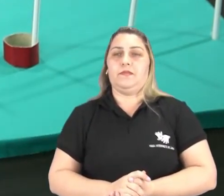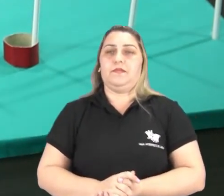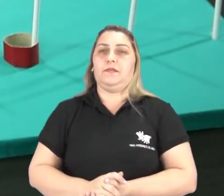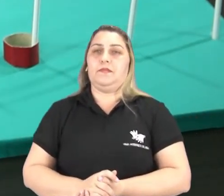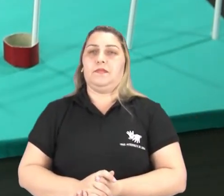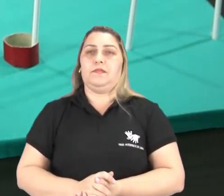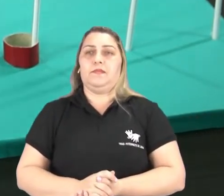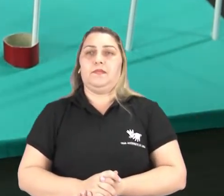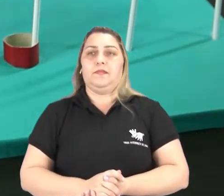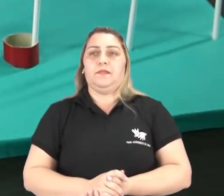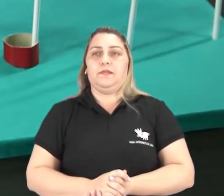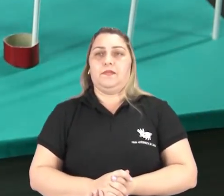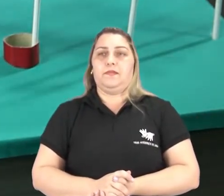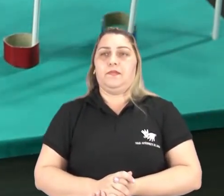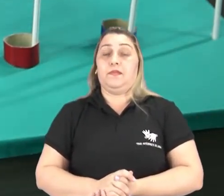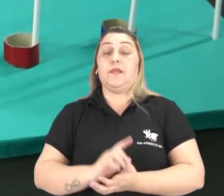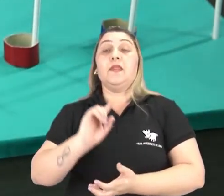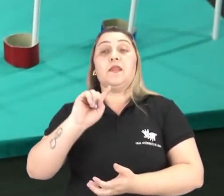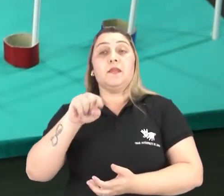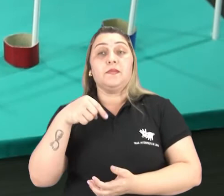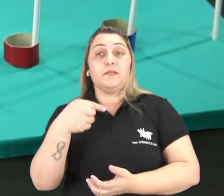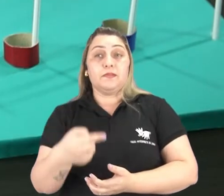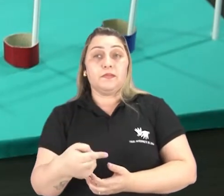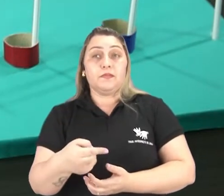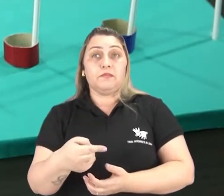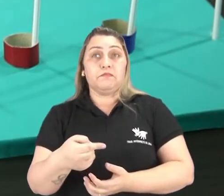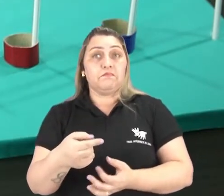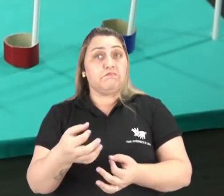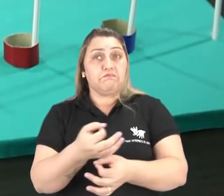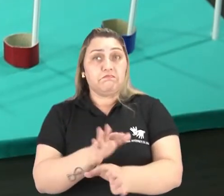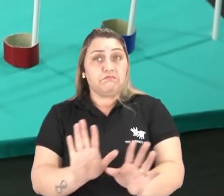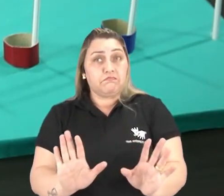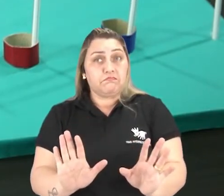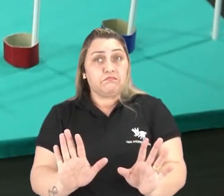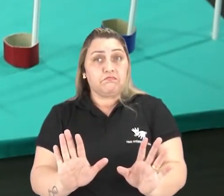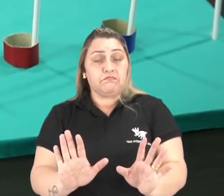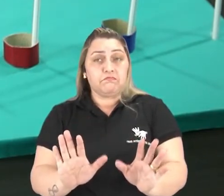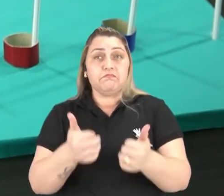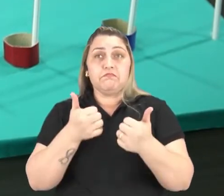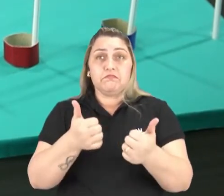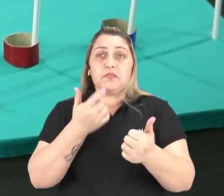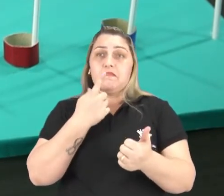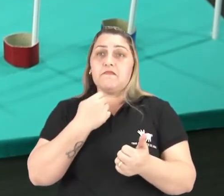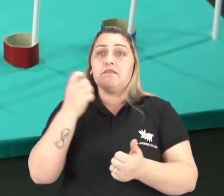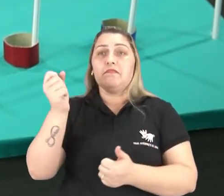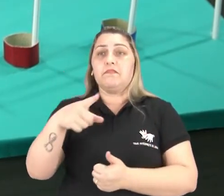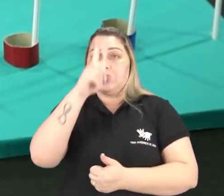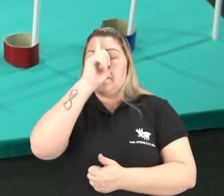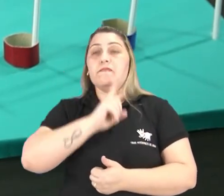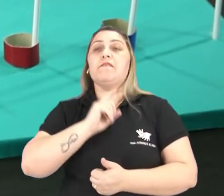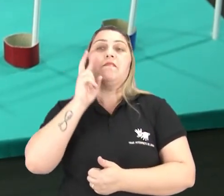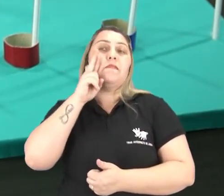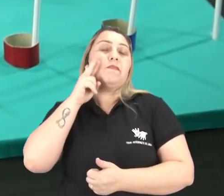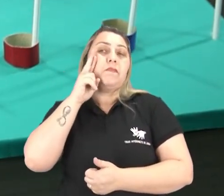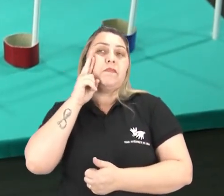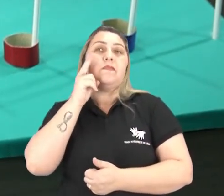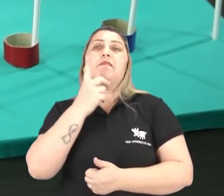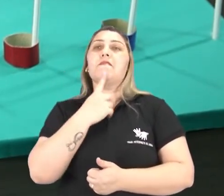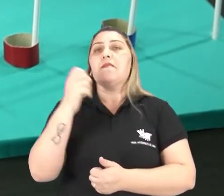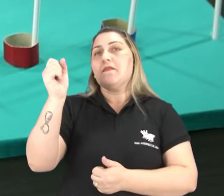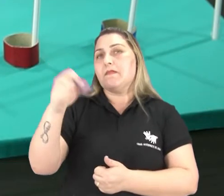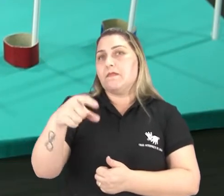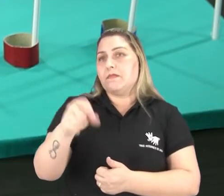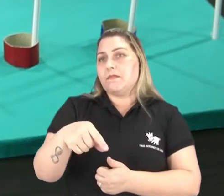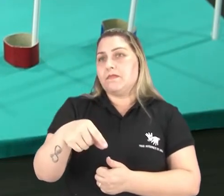vermelho azul depois é o cor vermelho azul amarelo